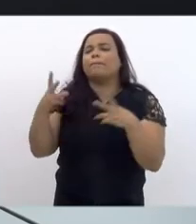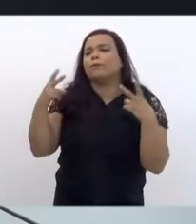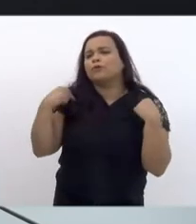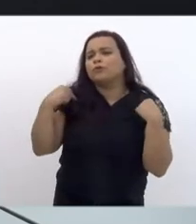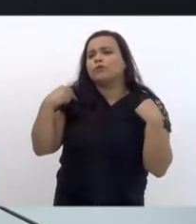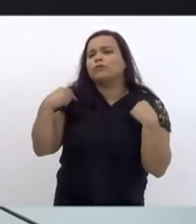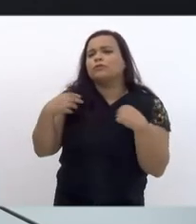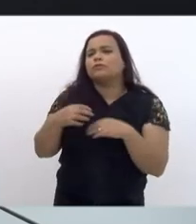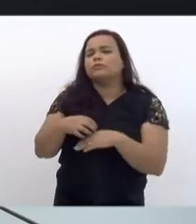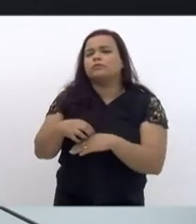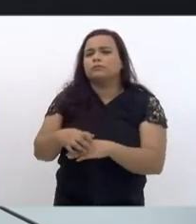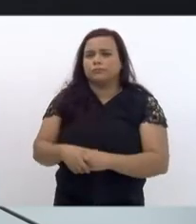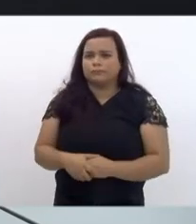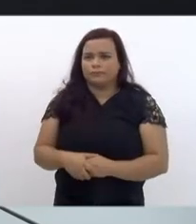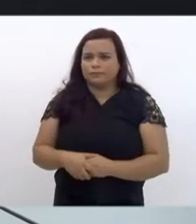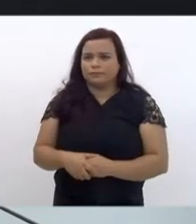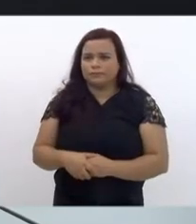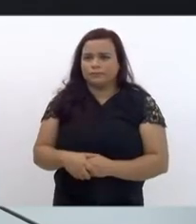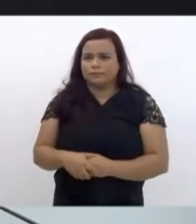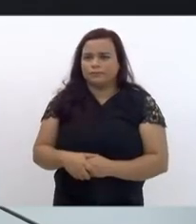passeio por lá no âmbito do Estado do Rio de Janeiro.